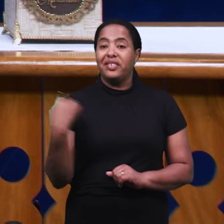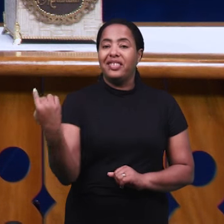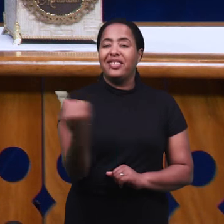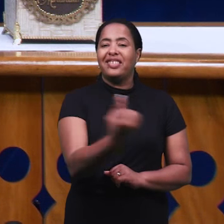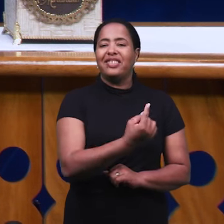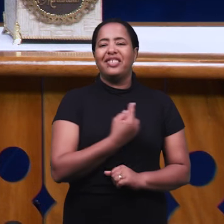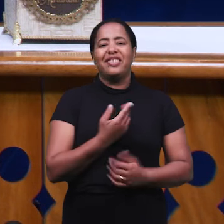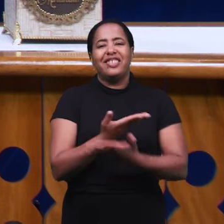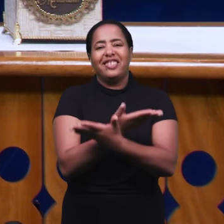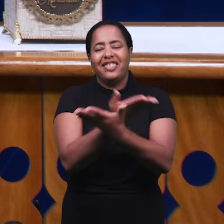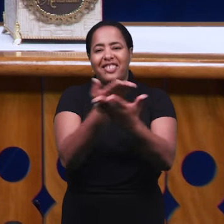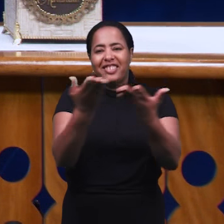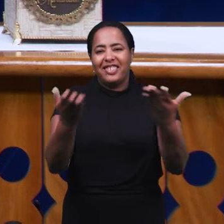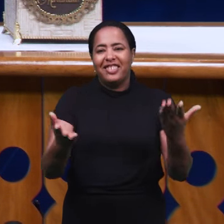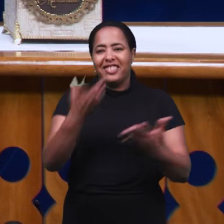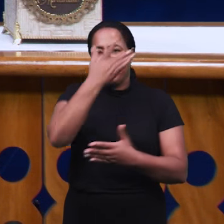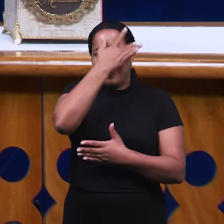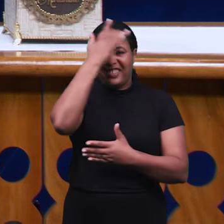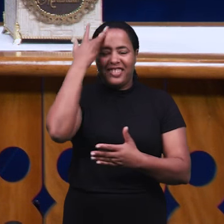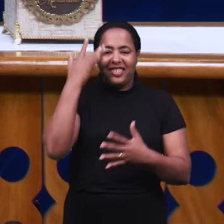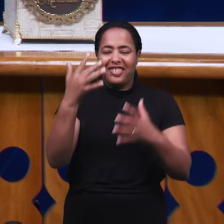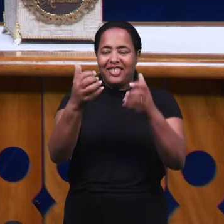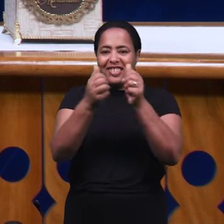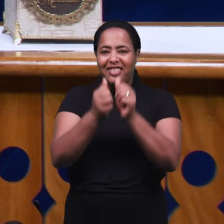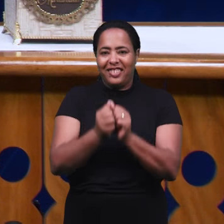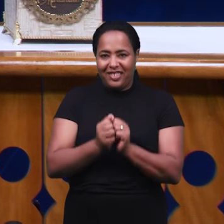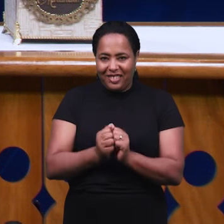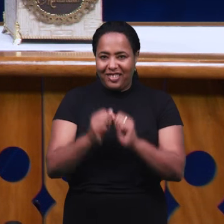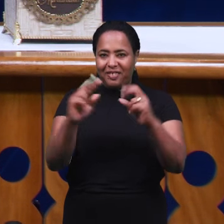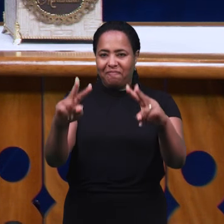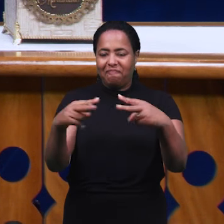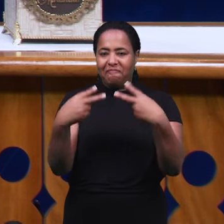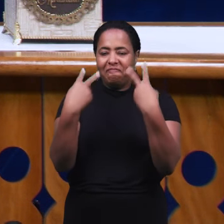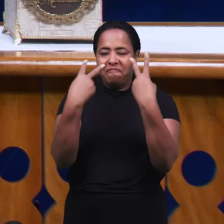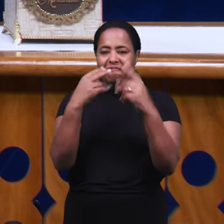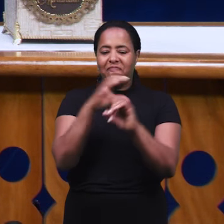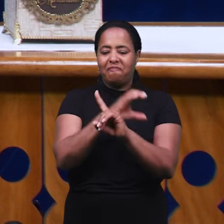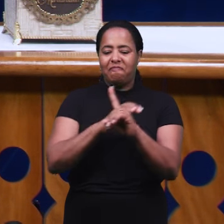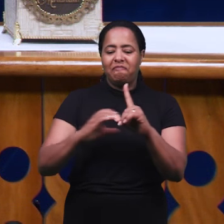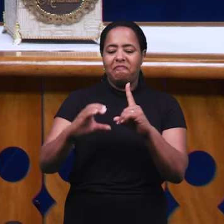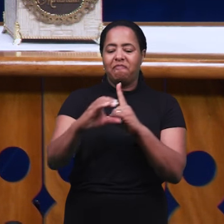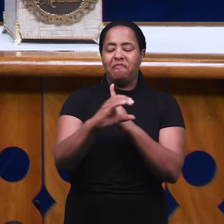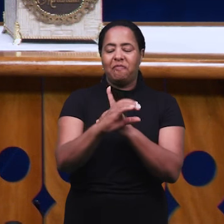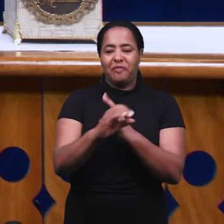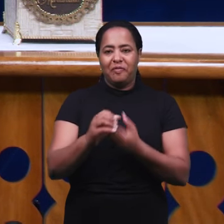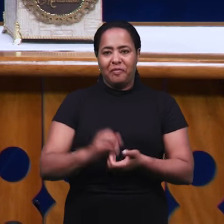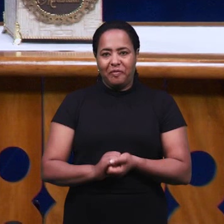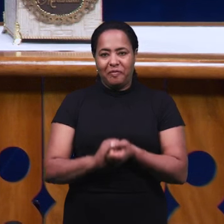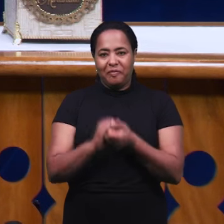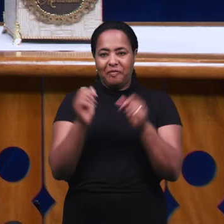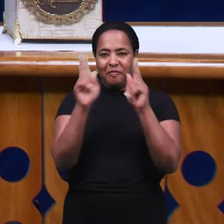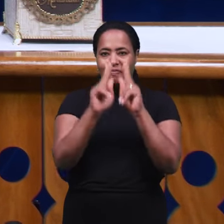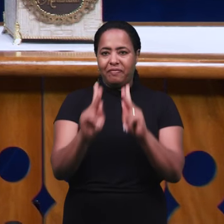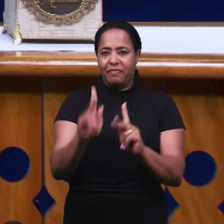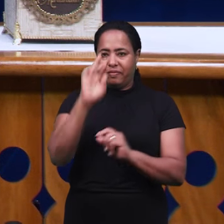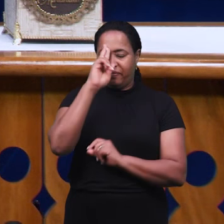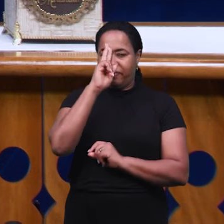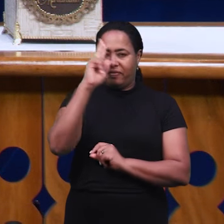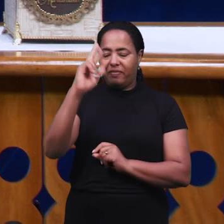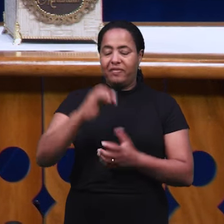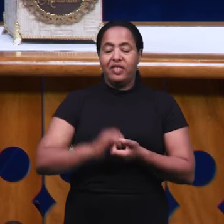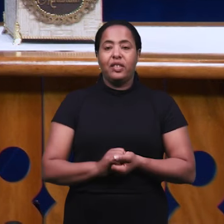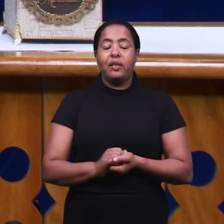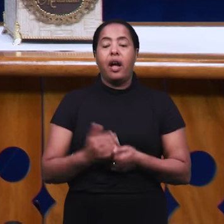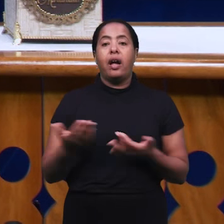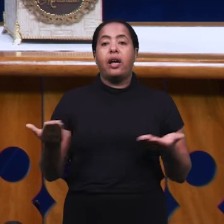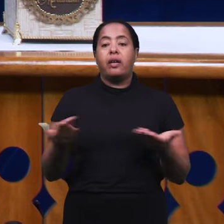Nós saudamos a todos aqueles que estão conosco, assistindo este culto, com a paz do Senhor.